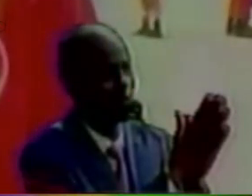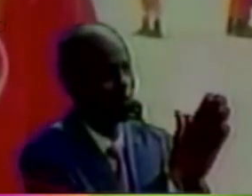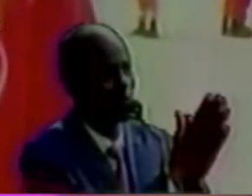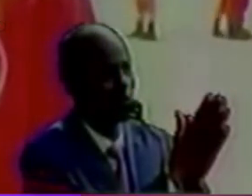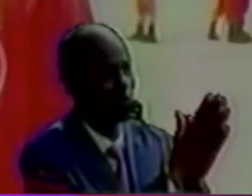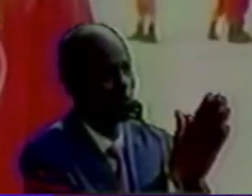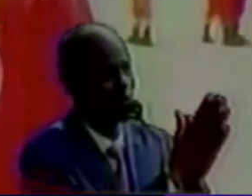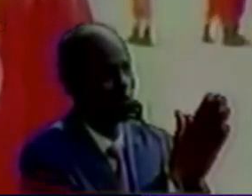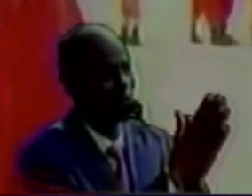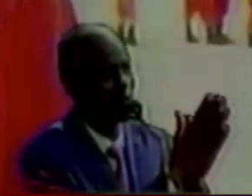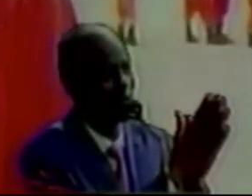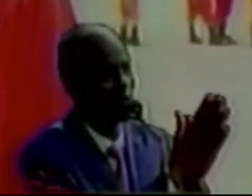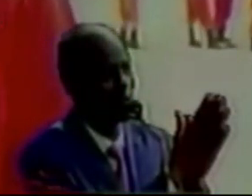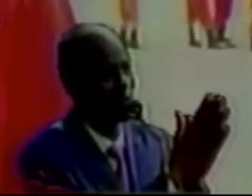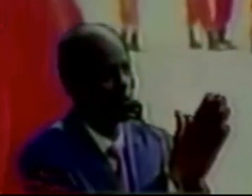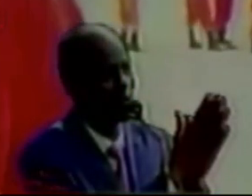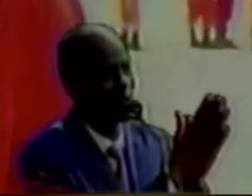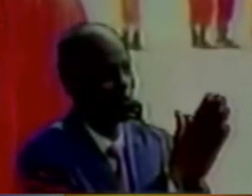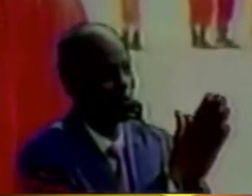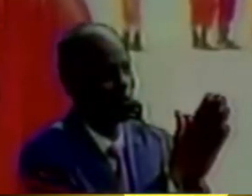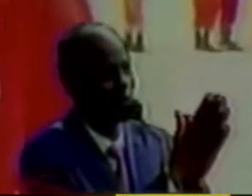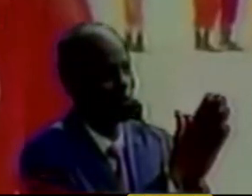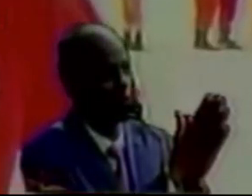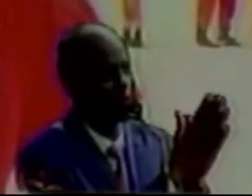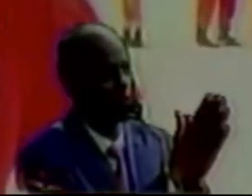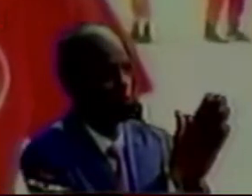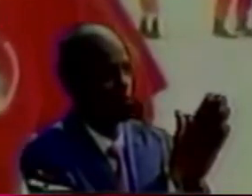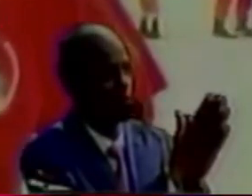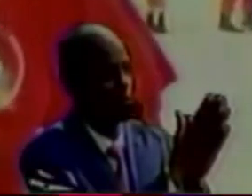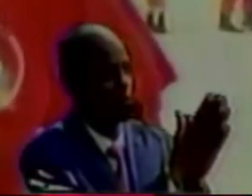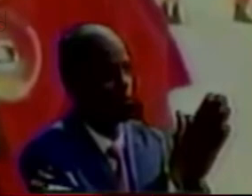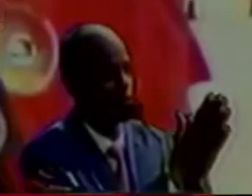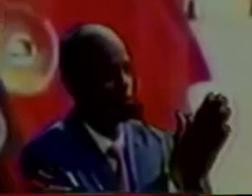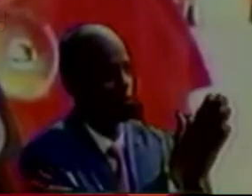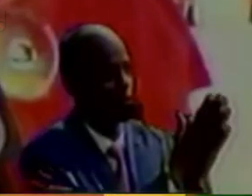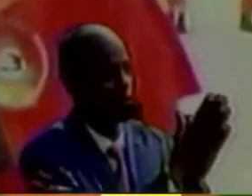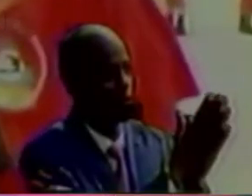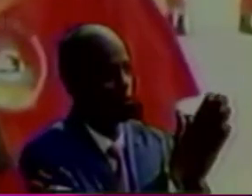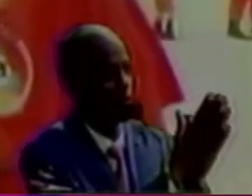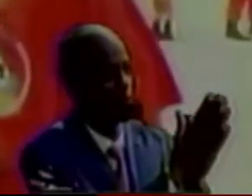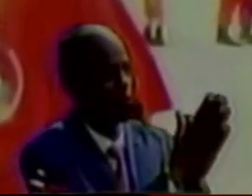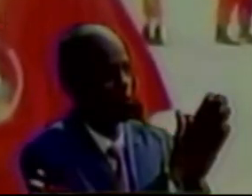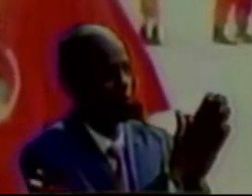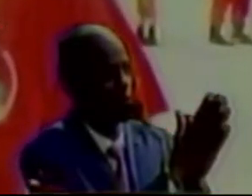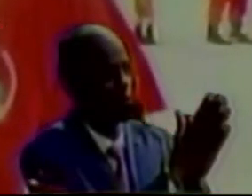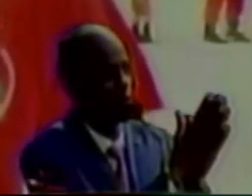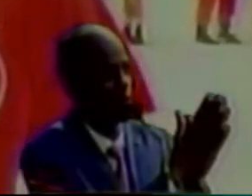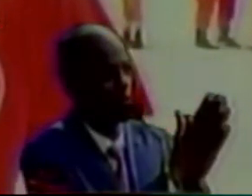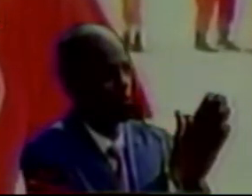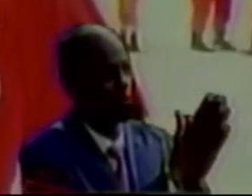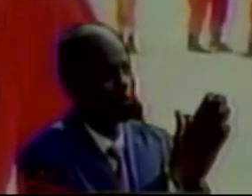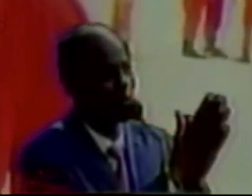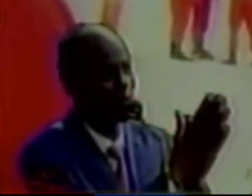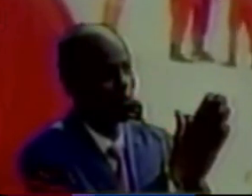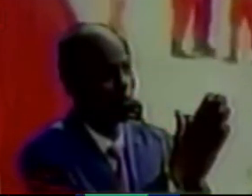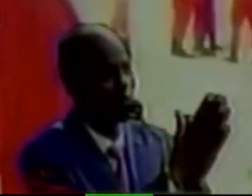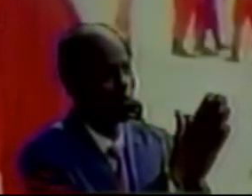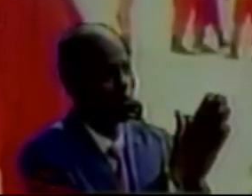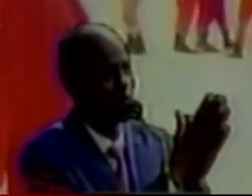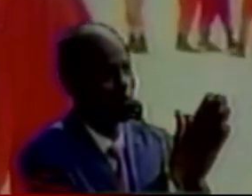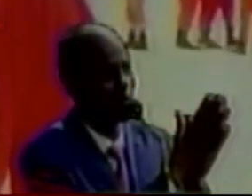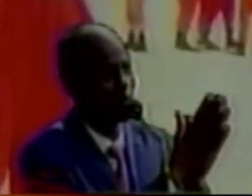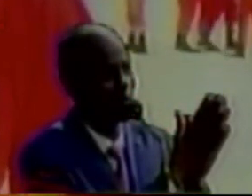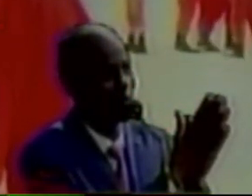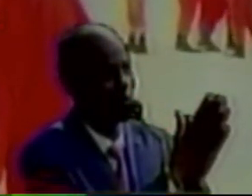peuple brésilien et au gouvernement brésilien pour ça que vous faites pour nous. Et digamos muito obrigado ao Brasil e ao povo